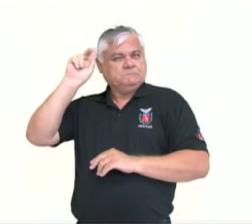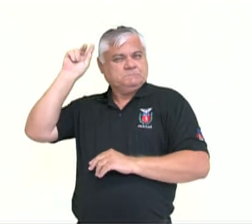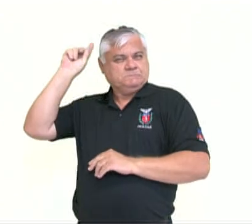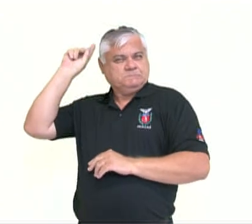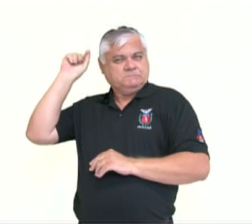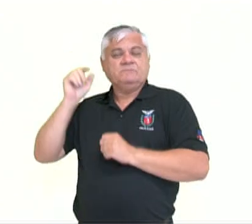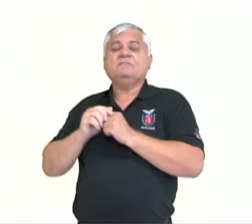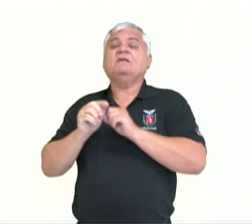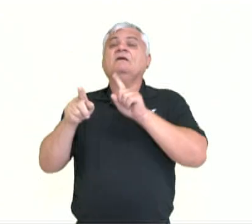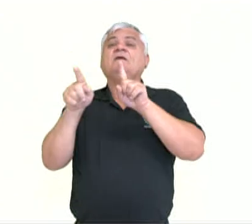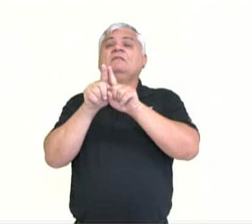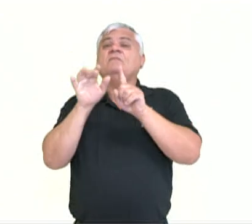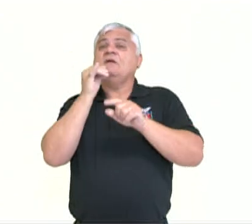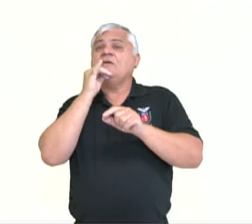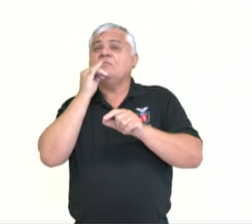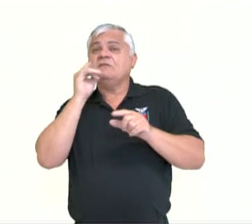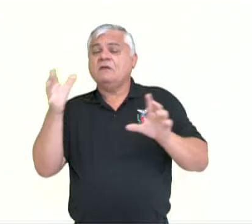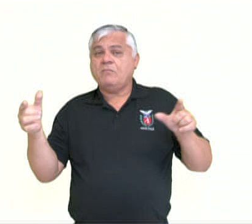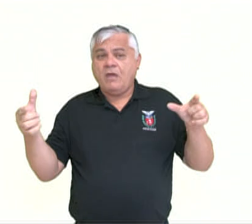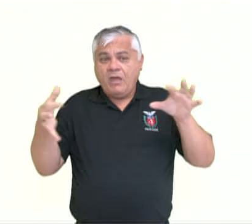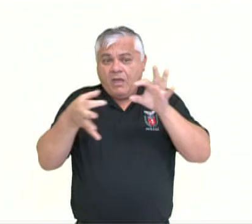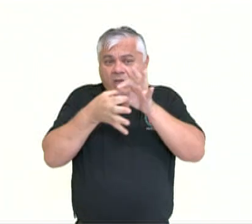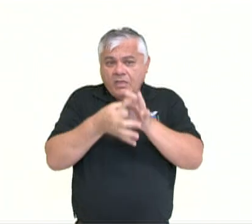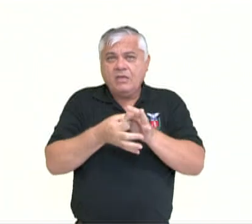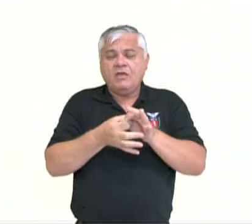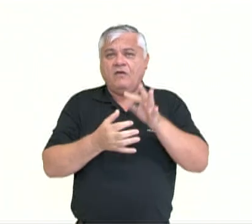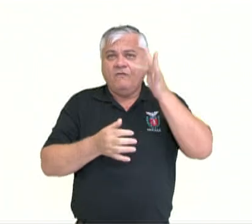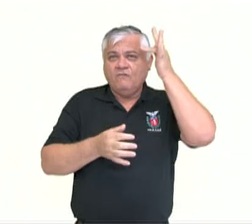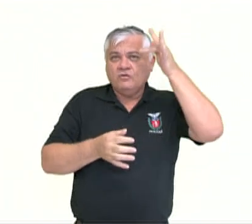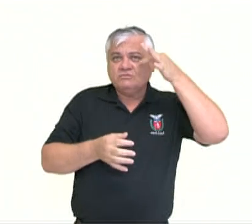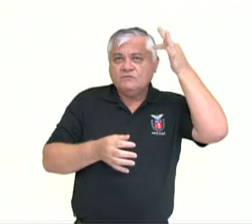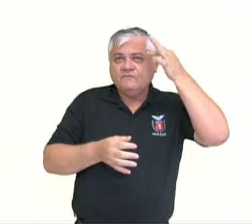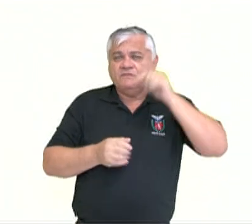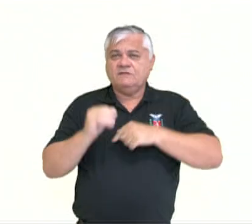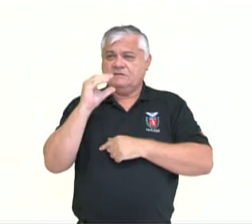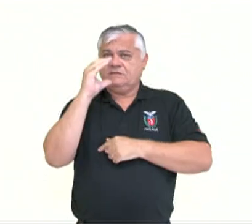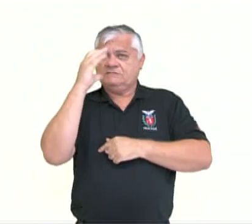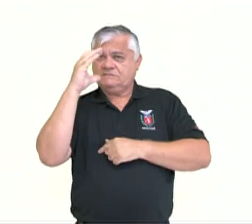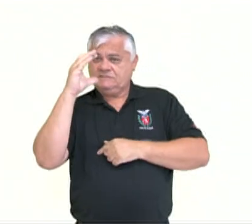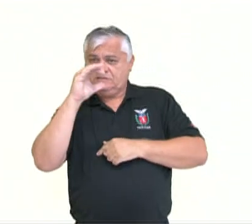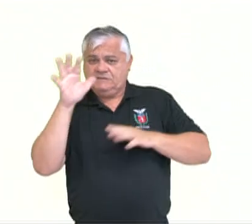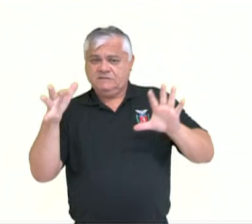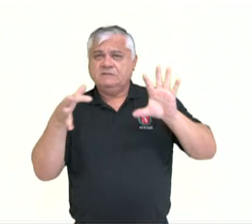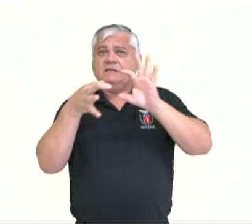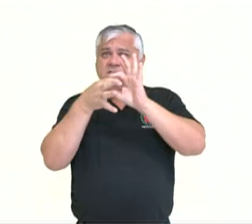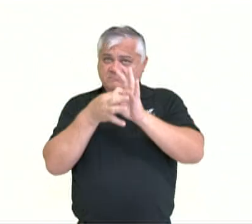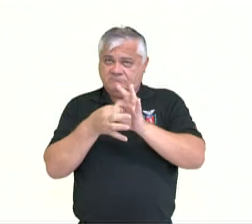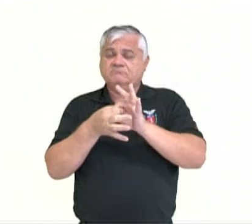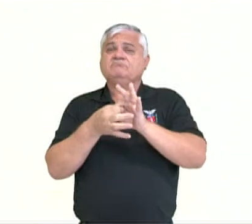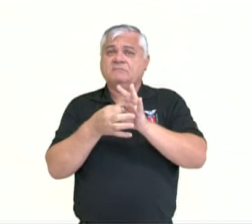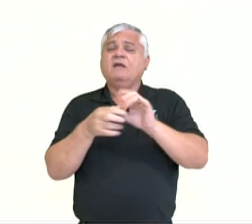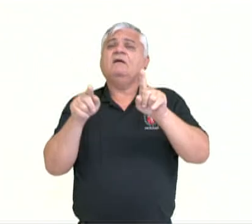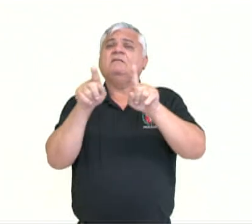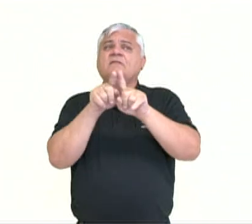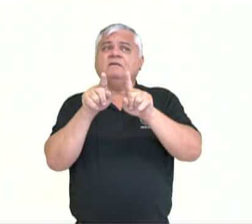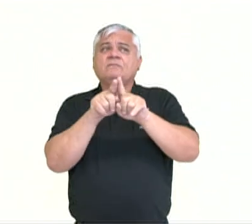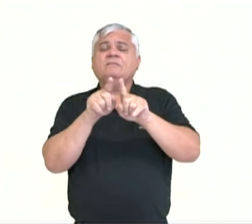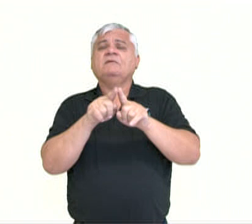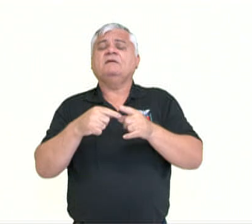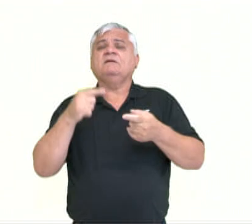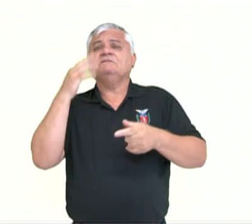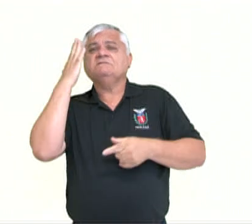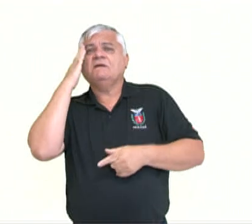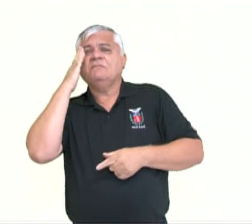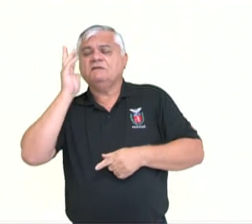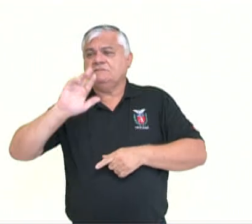as proximidades entre filosofia e ciência na Antiguidade Clássica, estabelecer a distinção